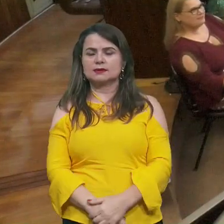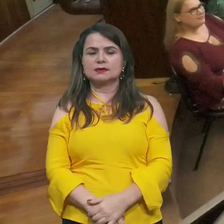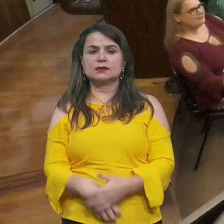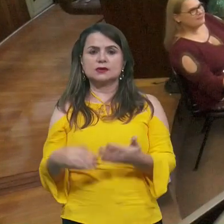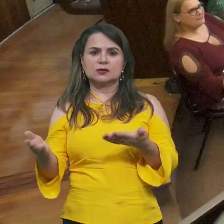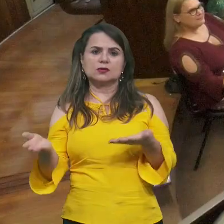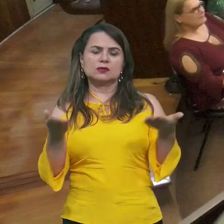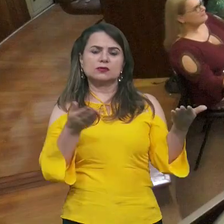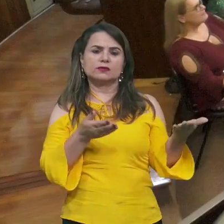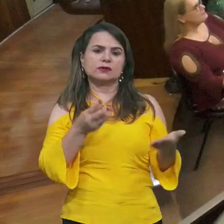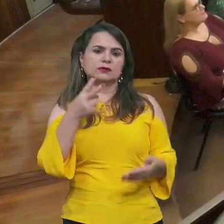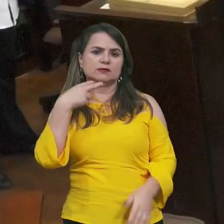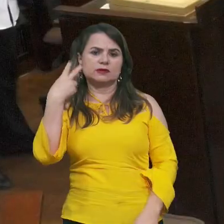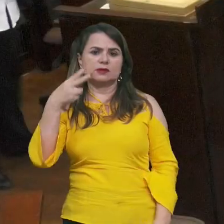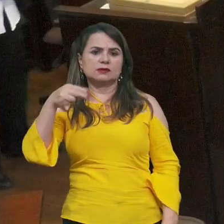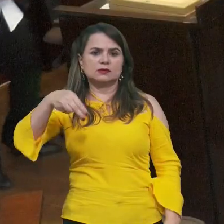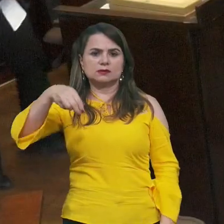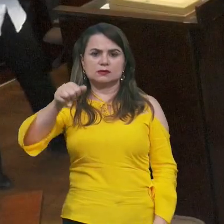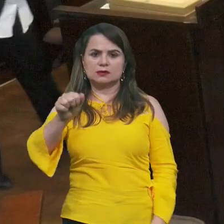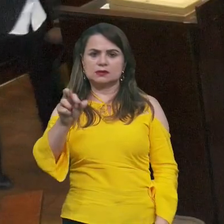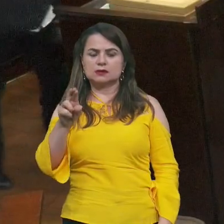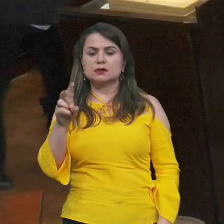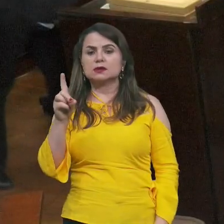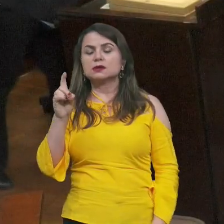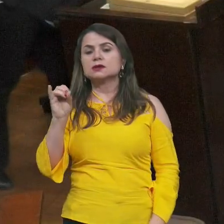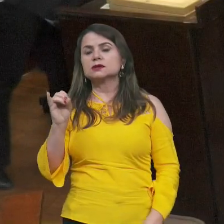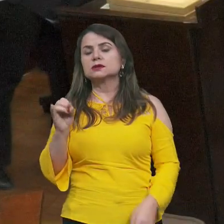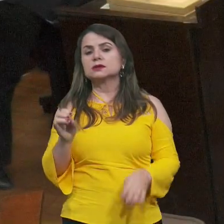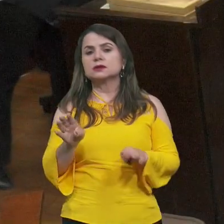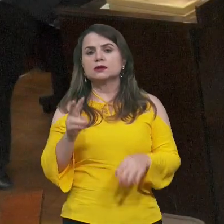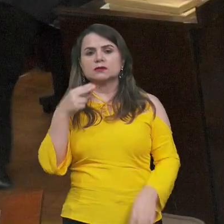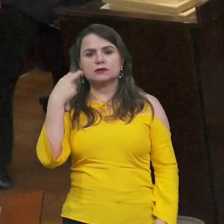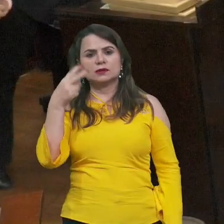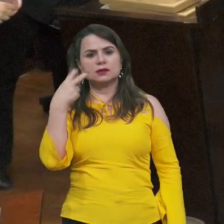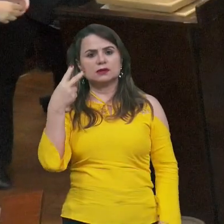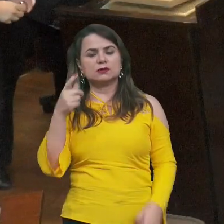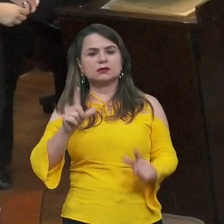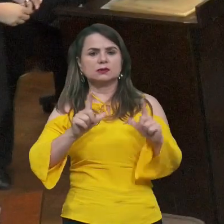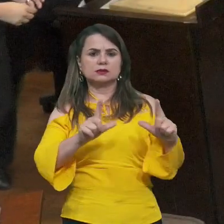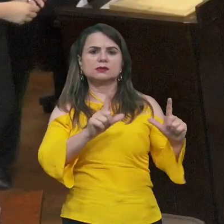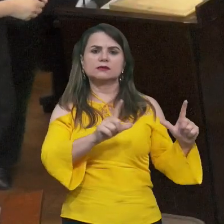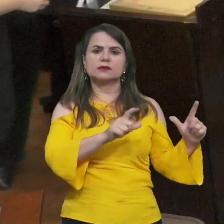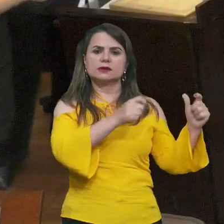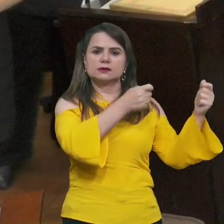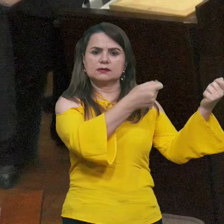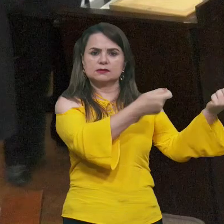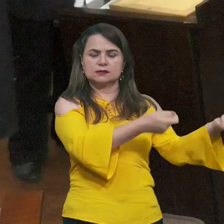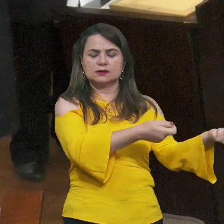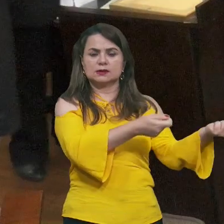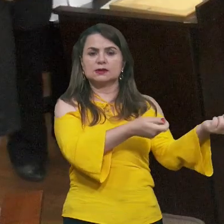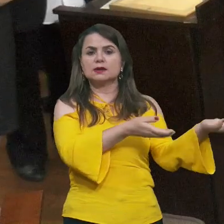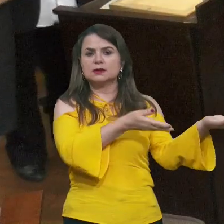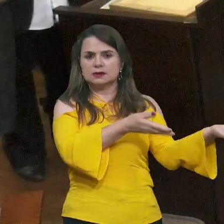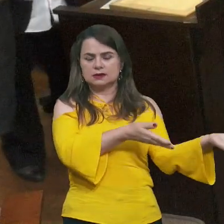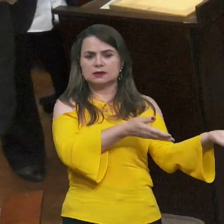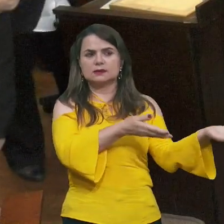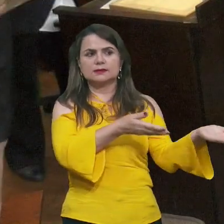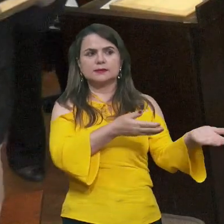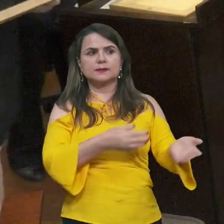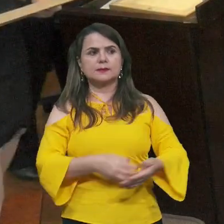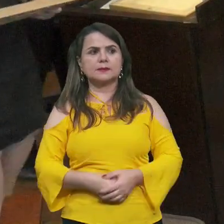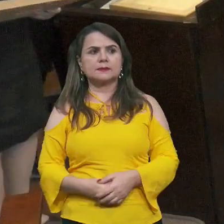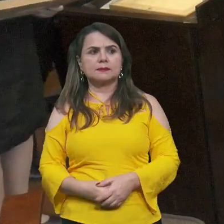Convido o vereador Luiz Eduardo Nardi, juntamente com a vereadora Vânia Ramos, para a entrega de um diploma comemorativo à senhora Sandra Mara Luiz